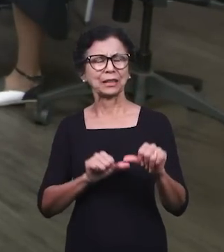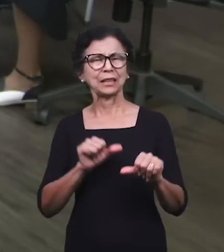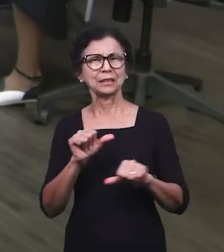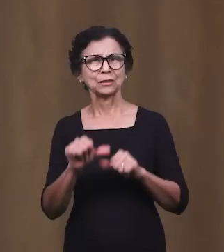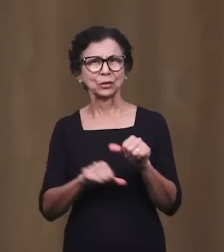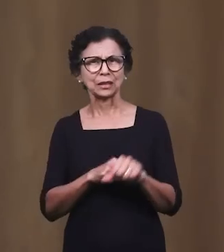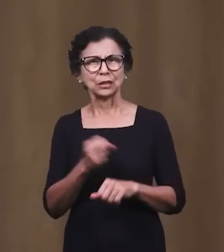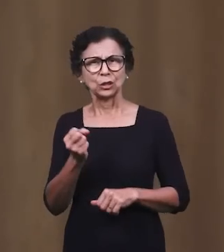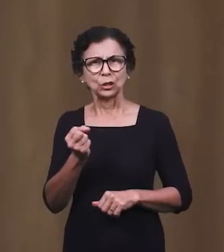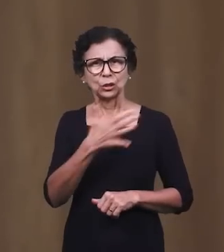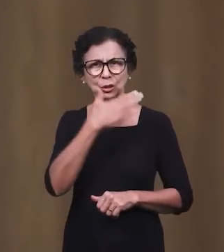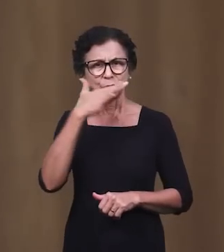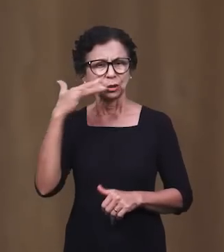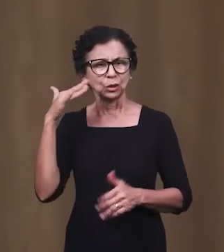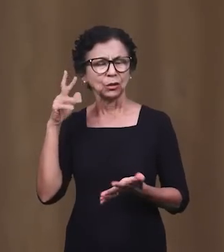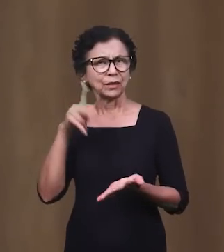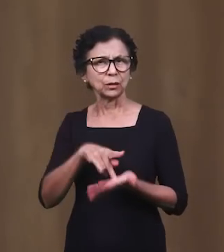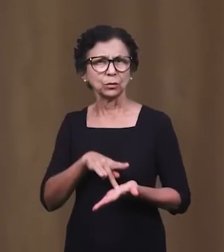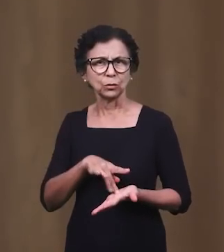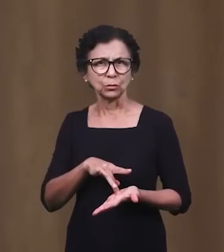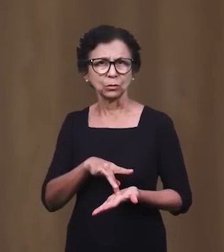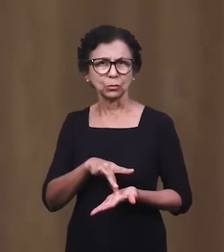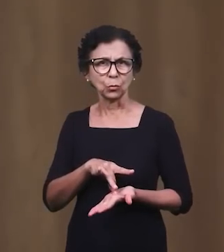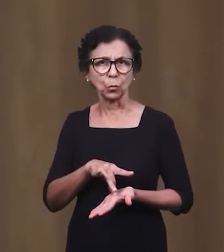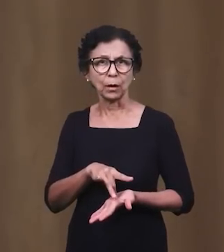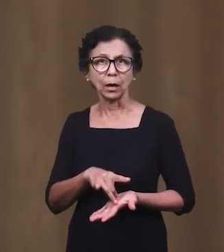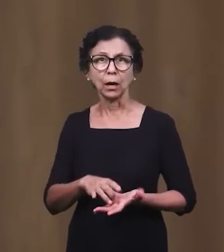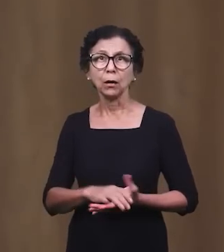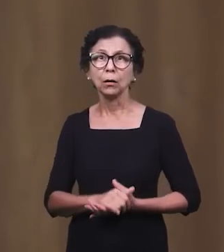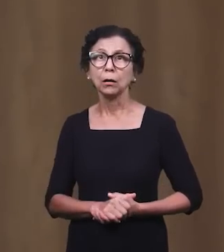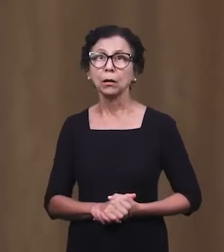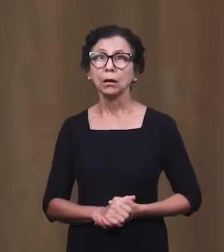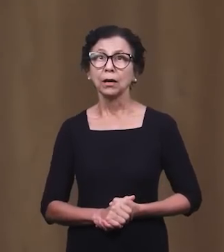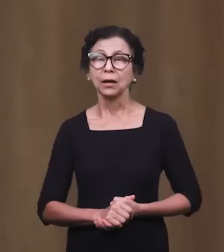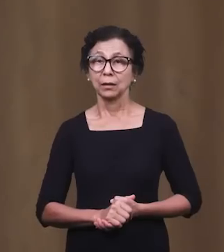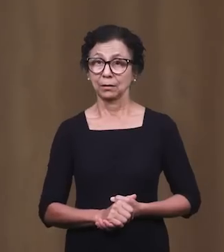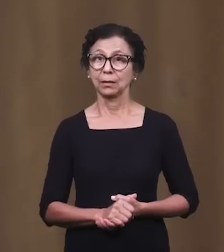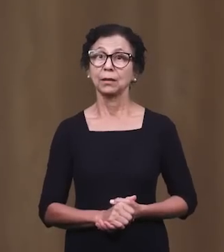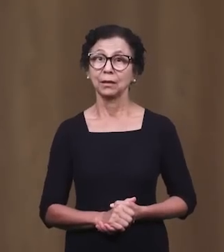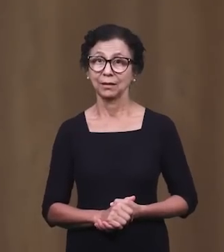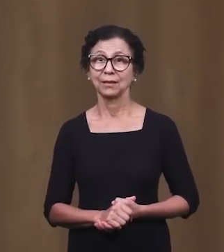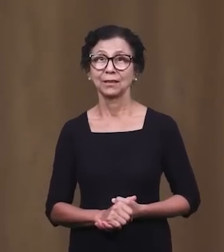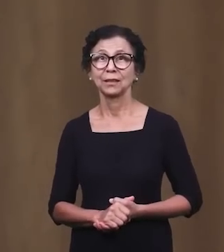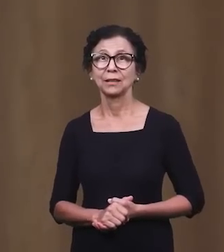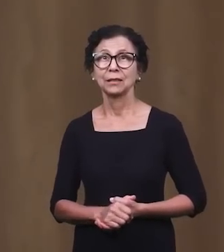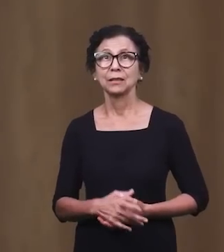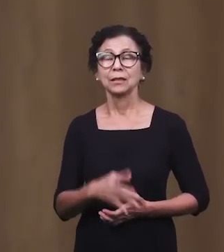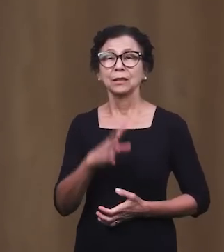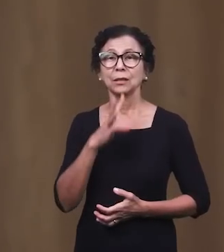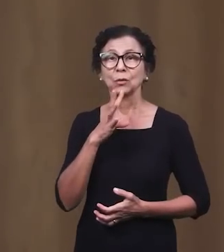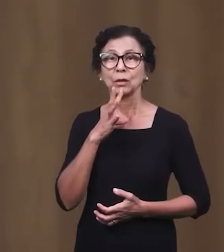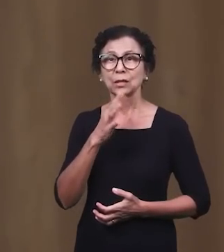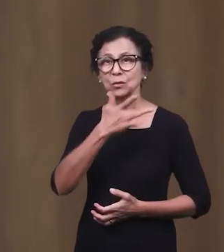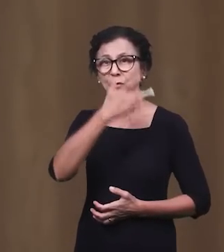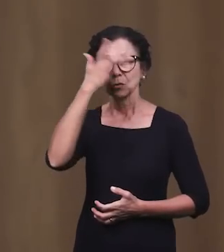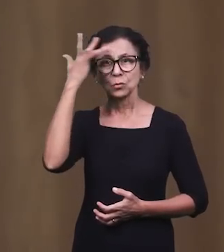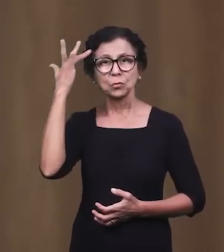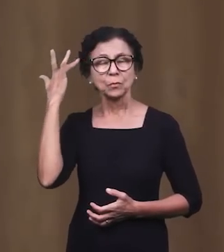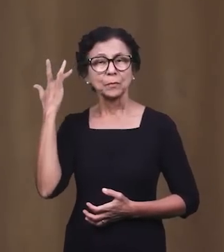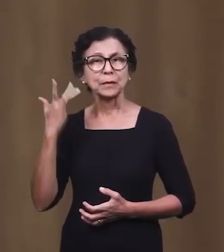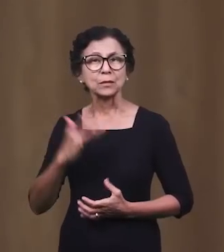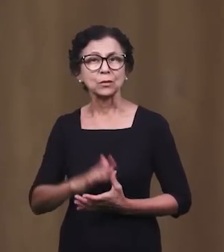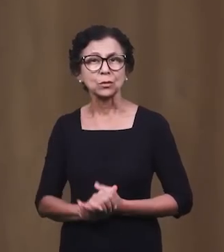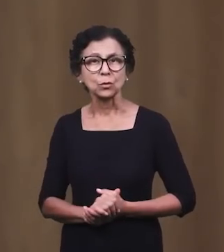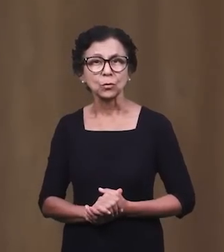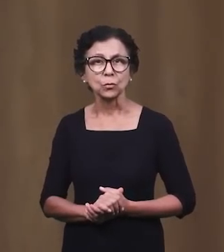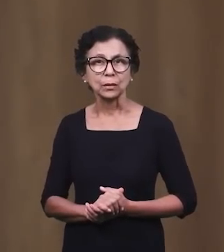de lançar? Eu conheço pessoas que compram um aparelho de celular, mesmo comprando novo, compram um modelo anterior para